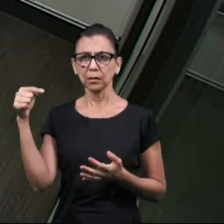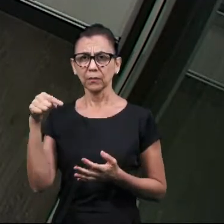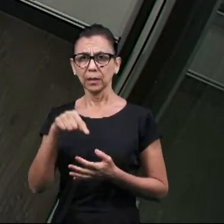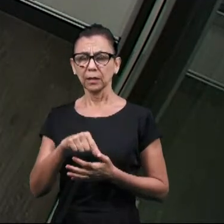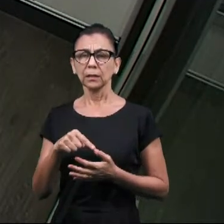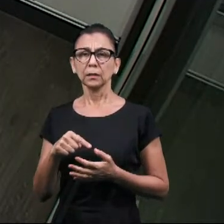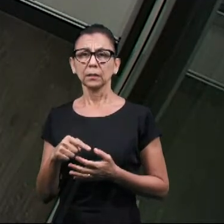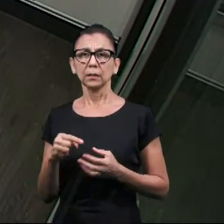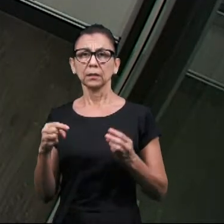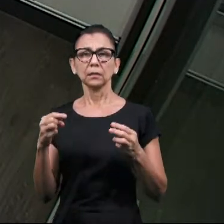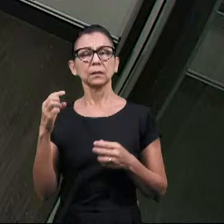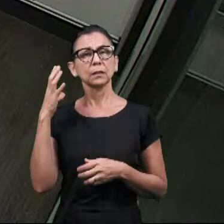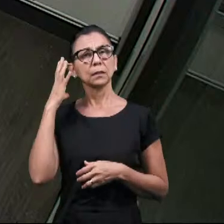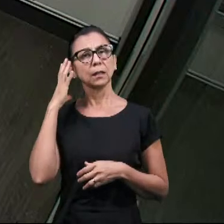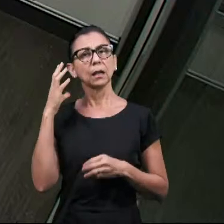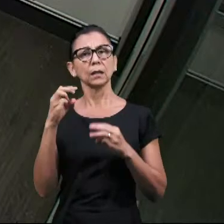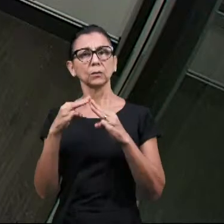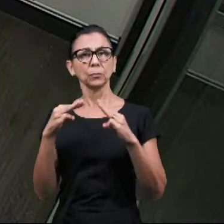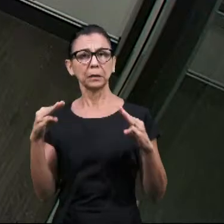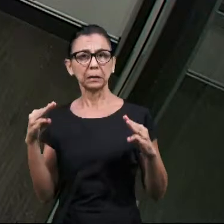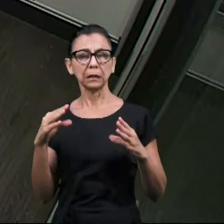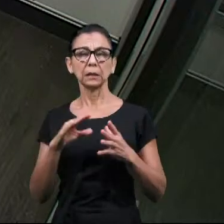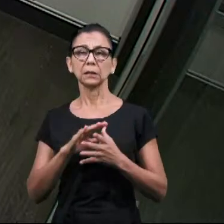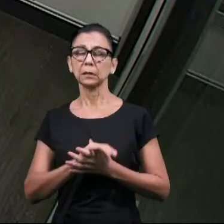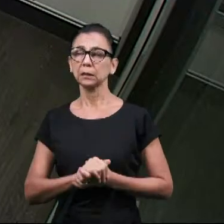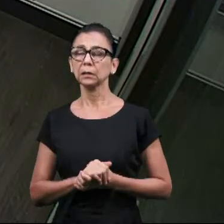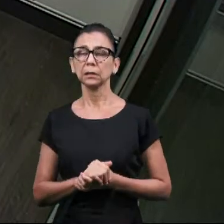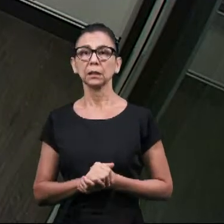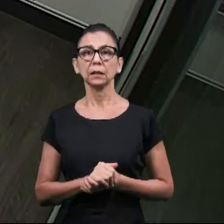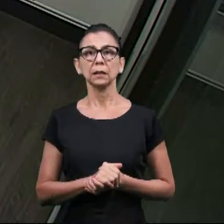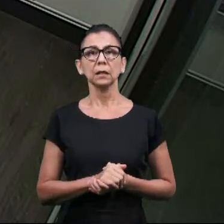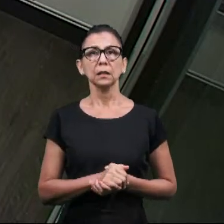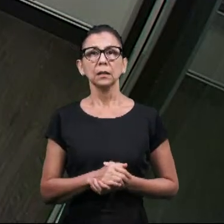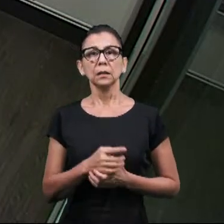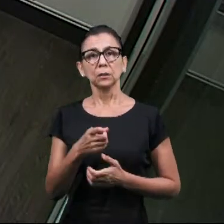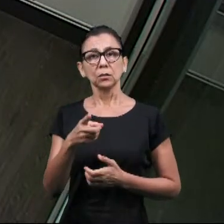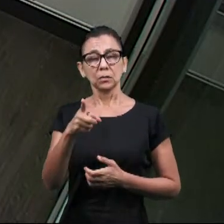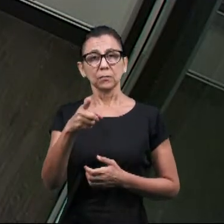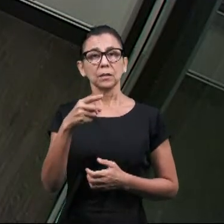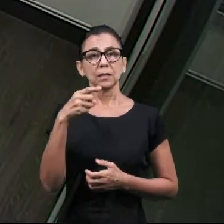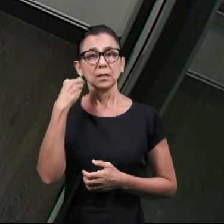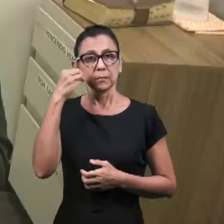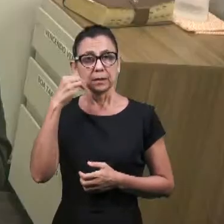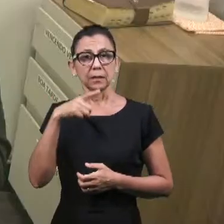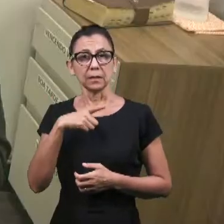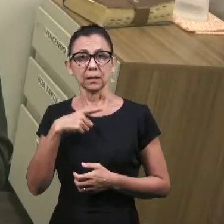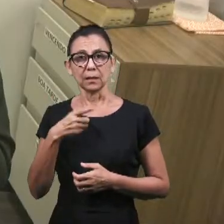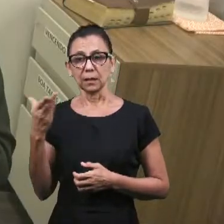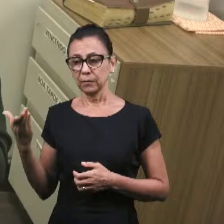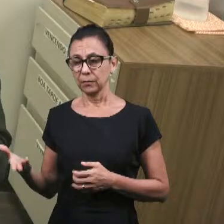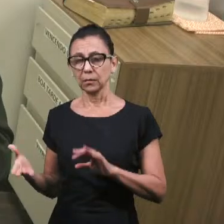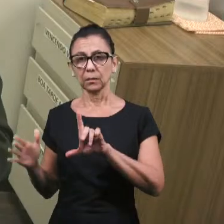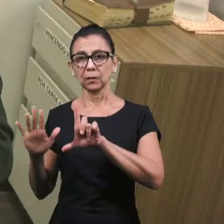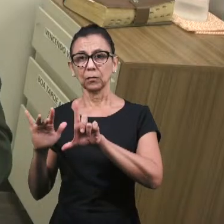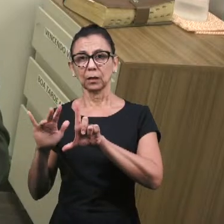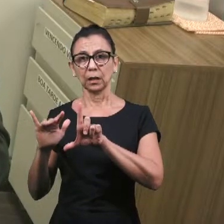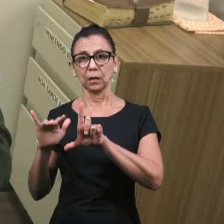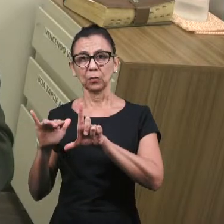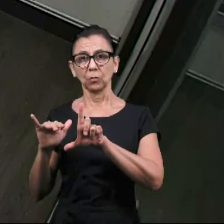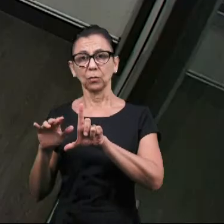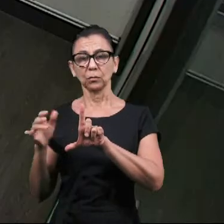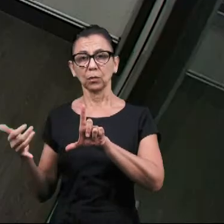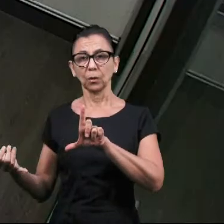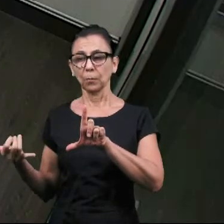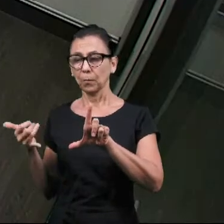a sua experiência com o senhor nesse final de semana aponte a câmera do seu celular para esse QR Code que tá aparecendo aí na na bom e você